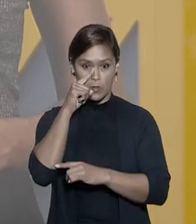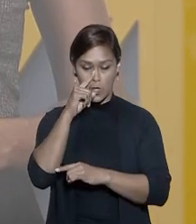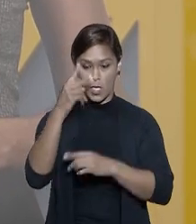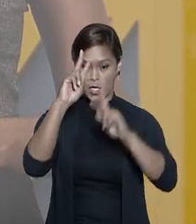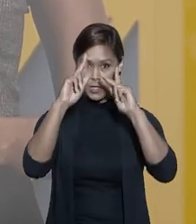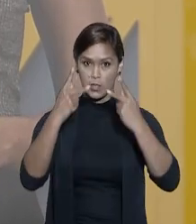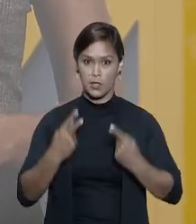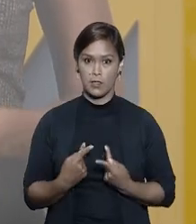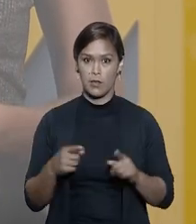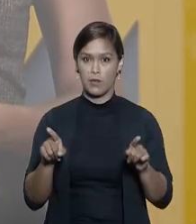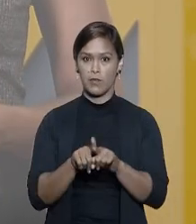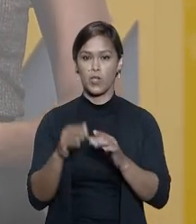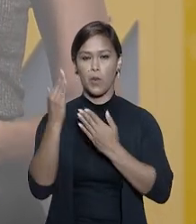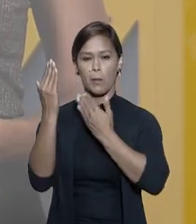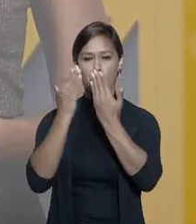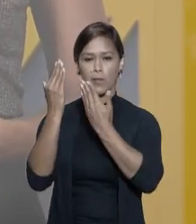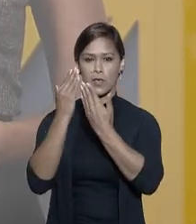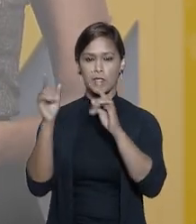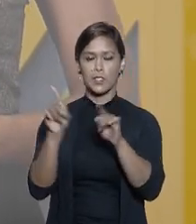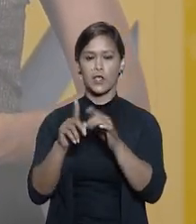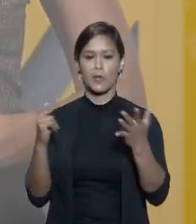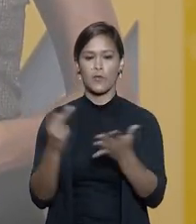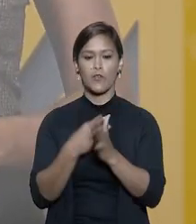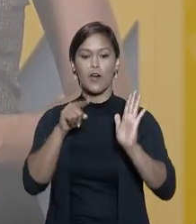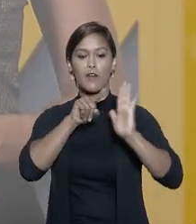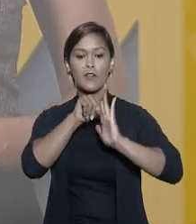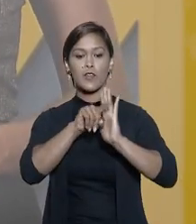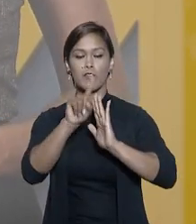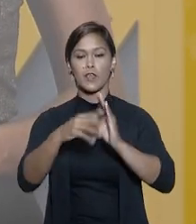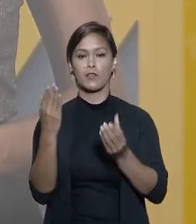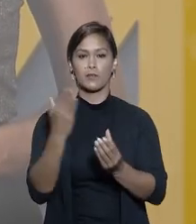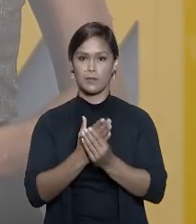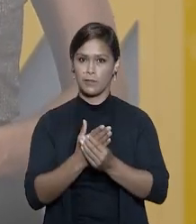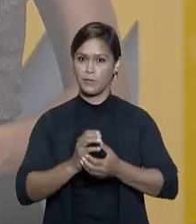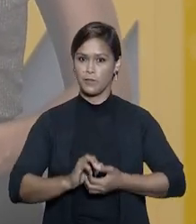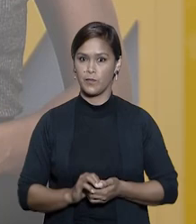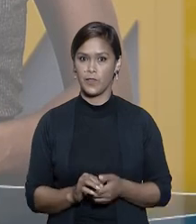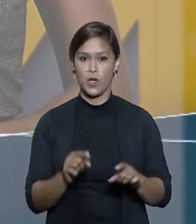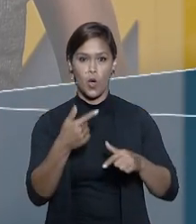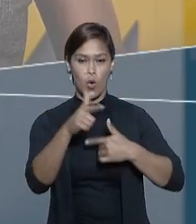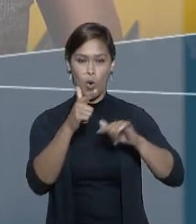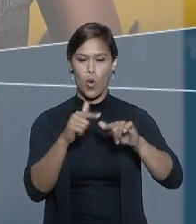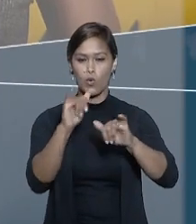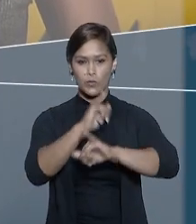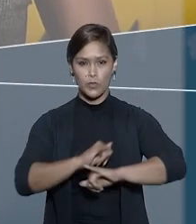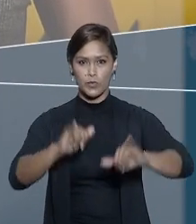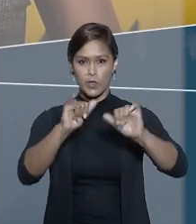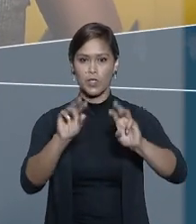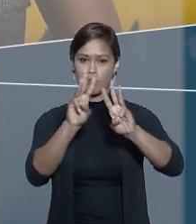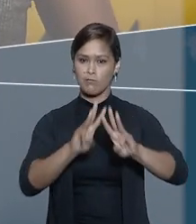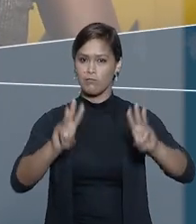sua integridade física ou psíquica, como foi verificado no caso. Você confere